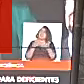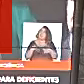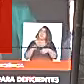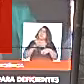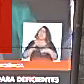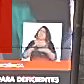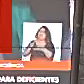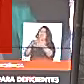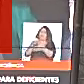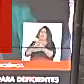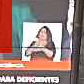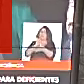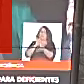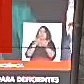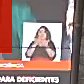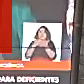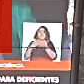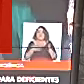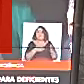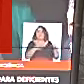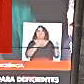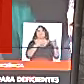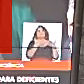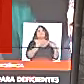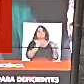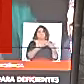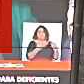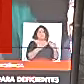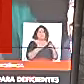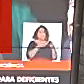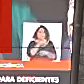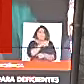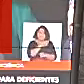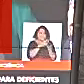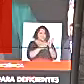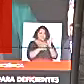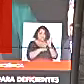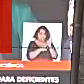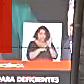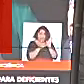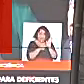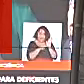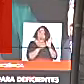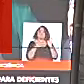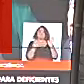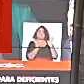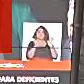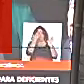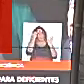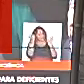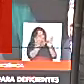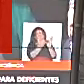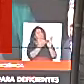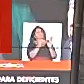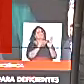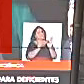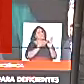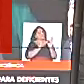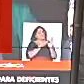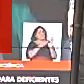gostaria de levar à frente. Mas se for necessário, se o sindicato, esse sindicato tão respeitado, tão importante para Minas